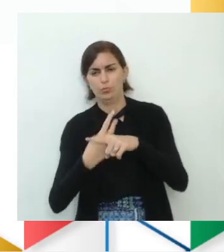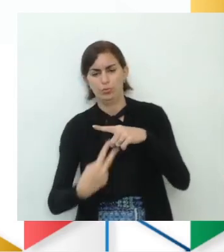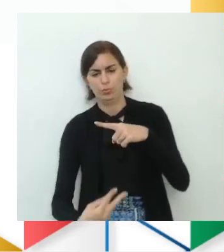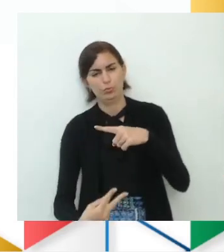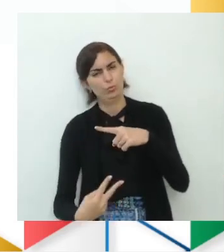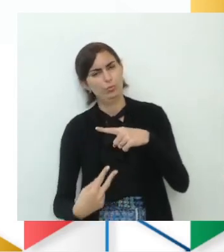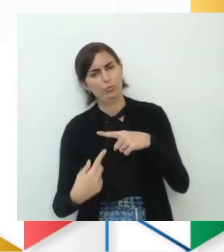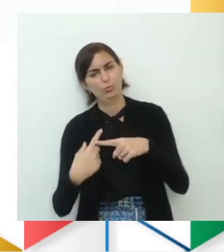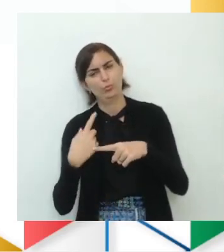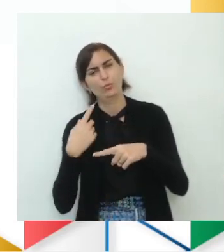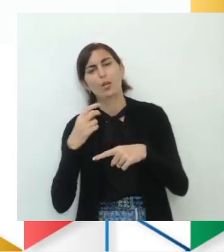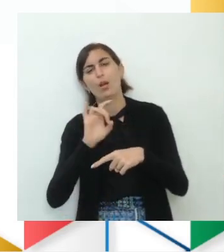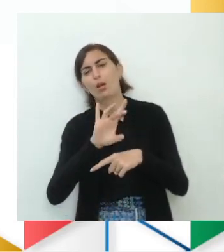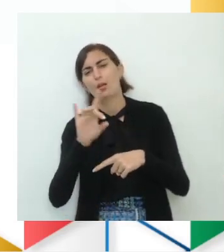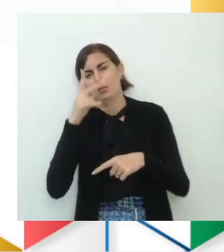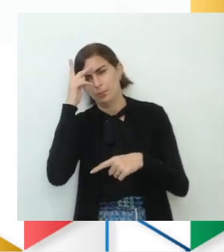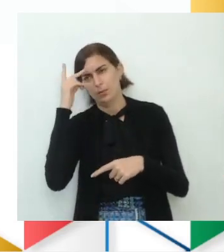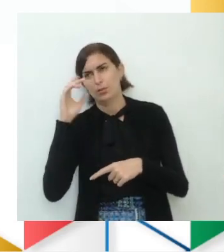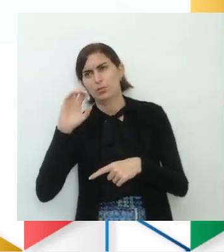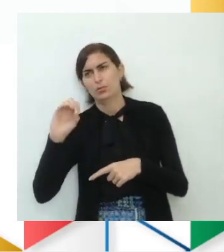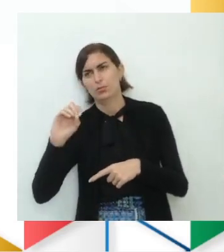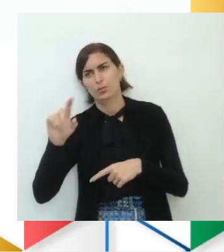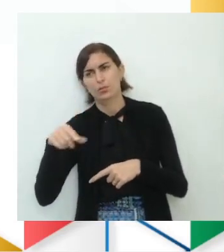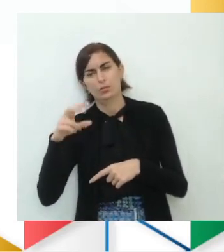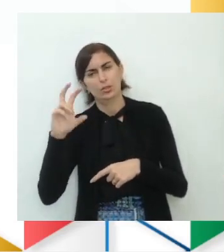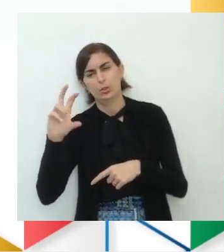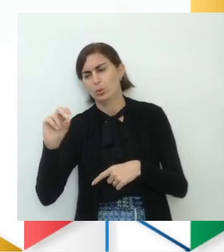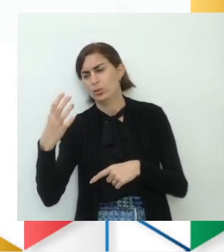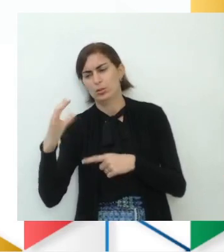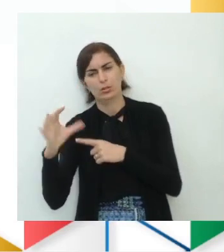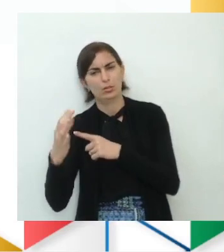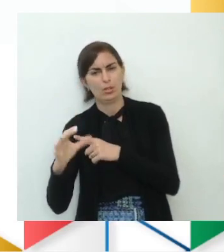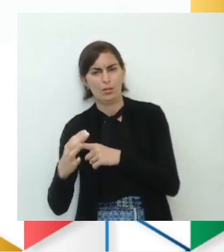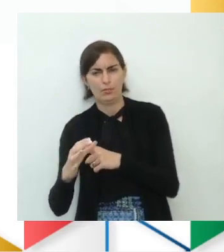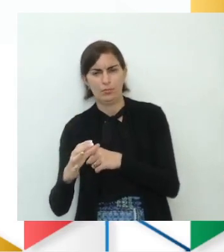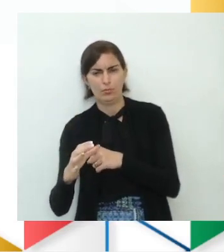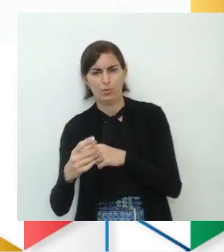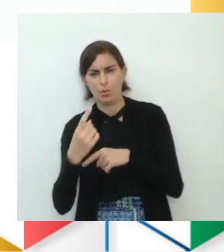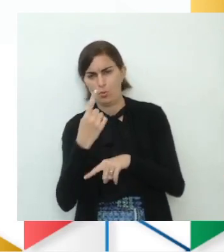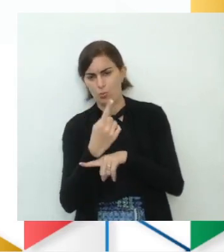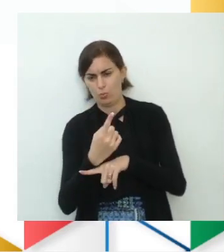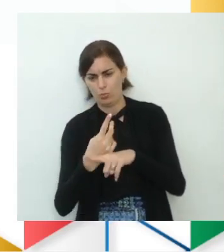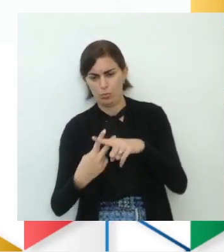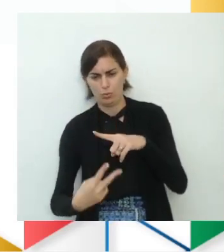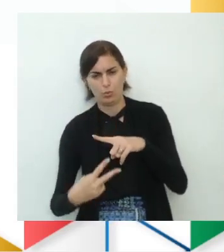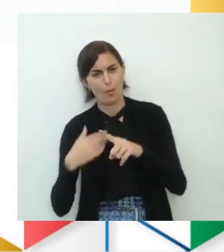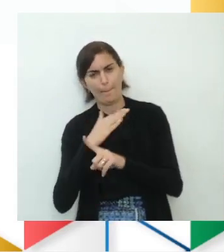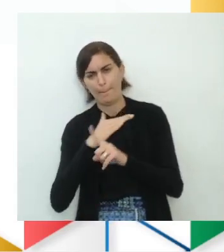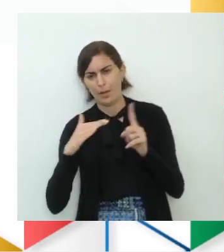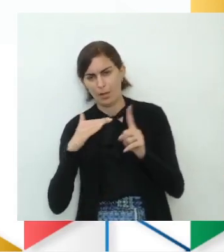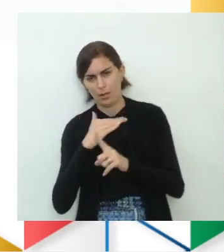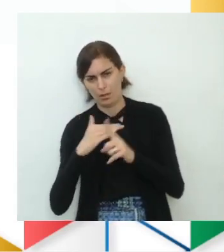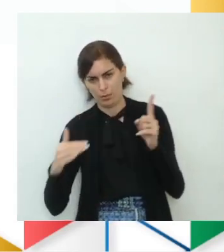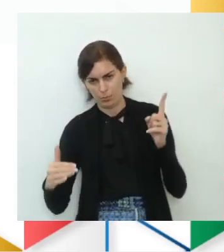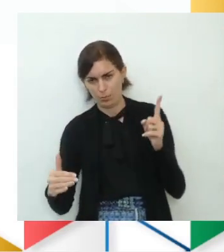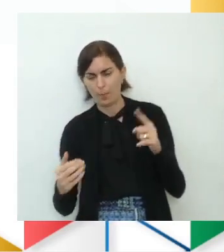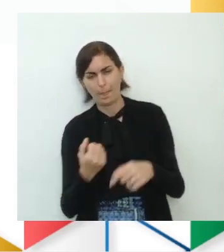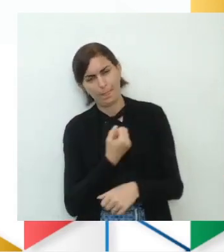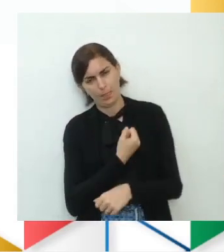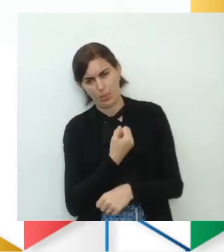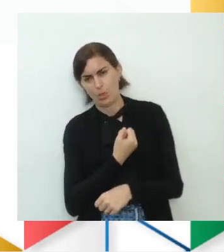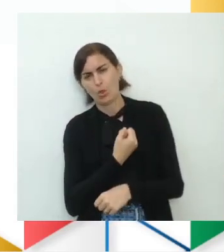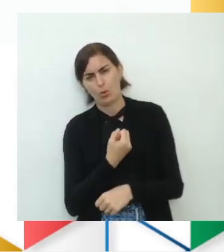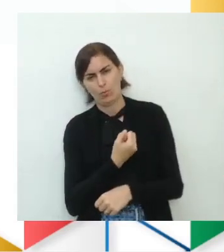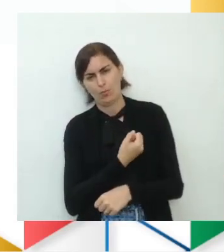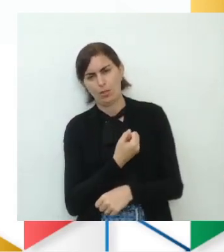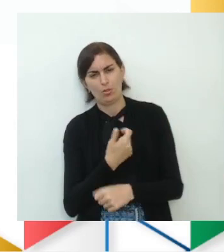2 pessoas, cada pessoa vai receber 50 centavos. Ou seja, 1 sobre 2 dá meio, tá? Isso é números